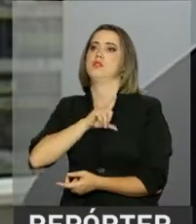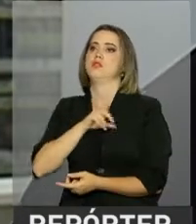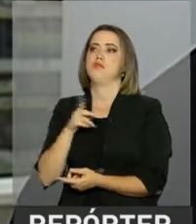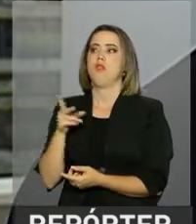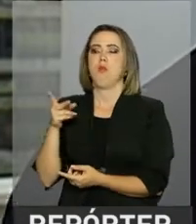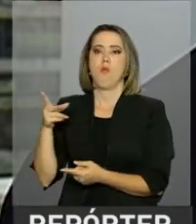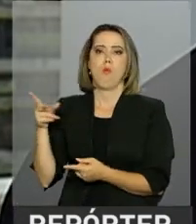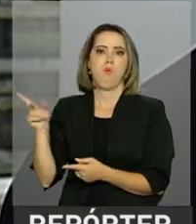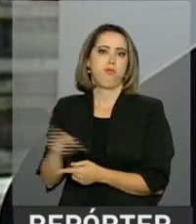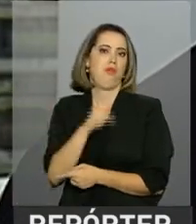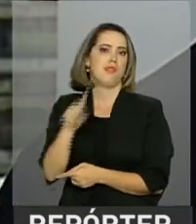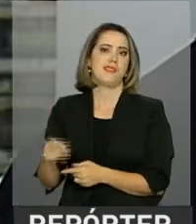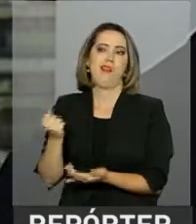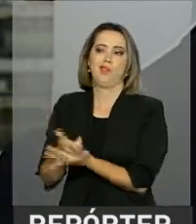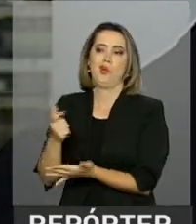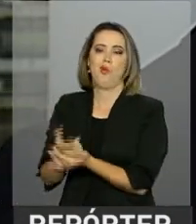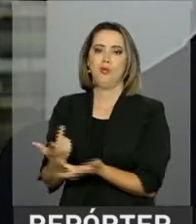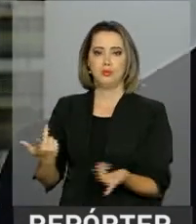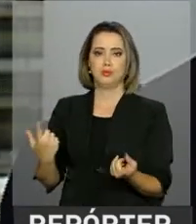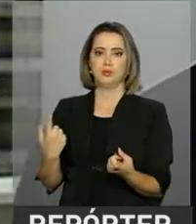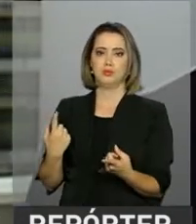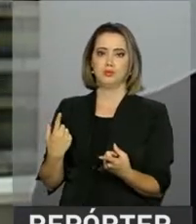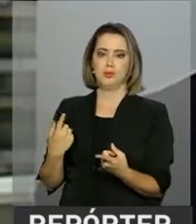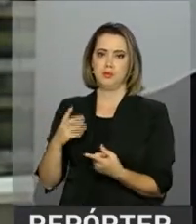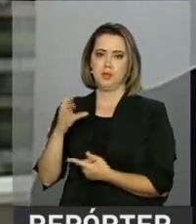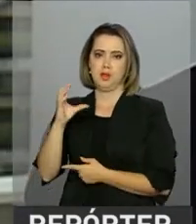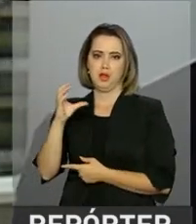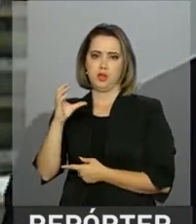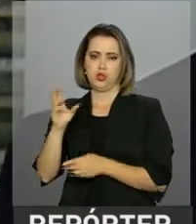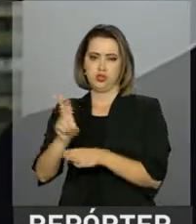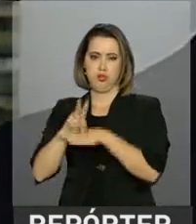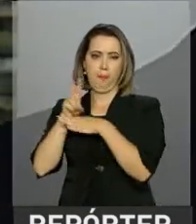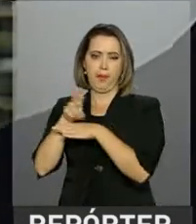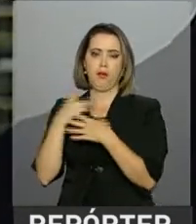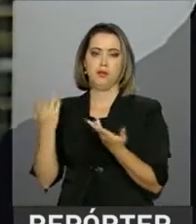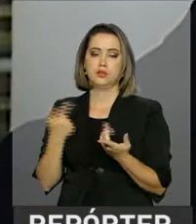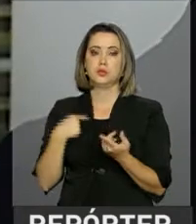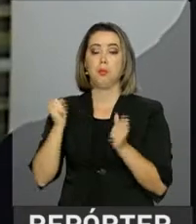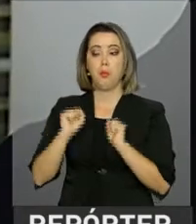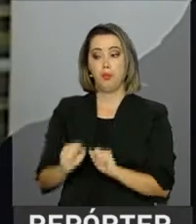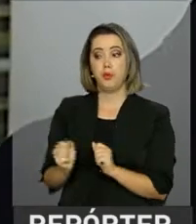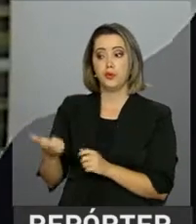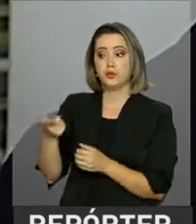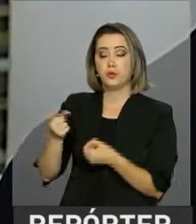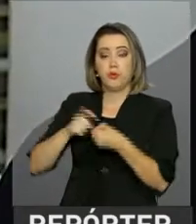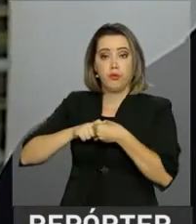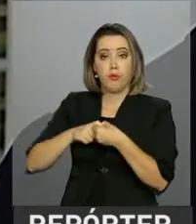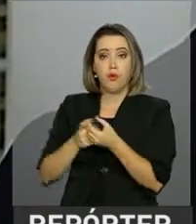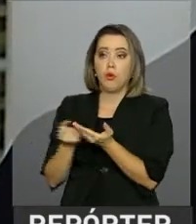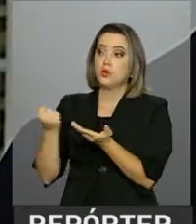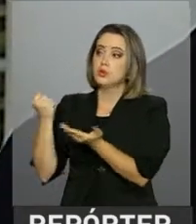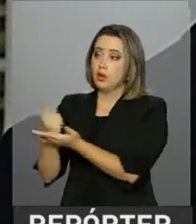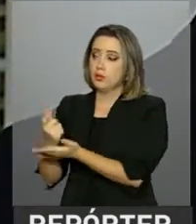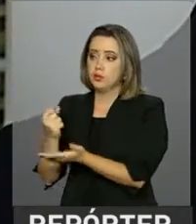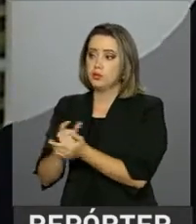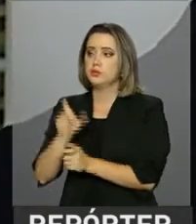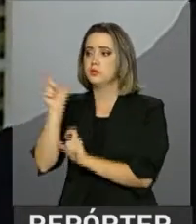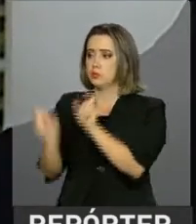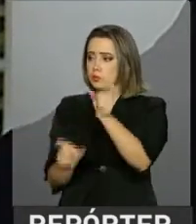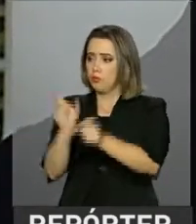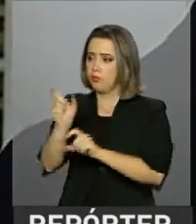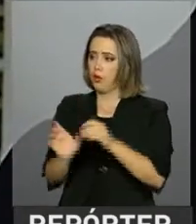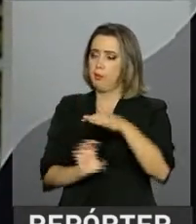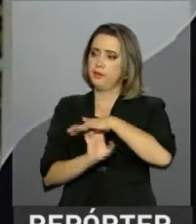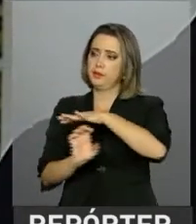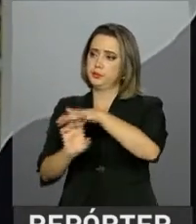crédito e hoje tenho a oportunidade de voltar a consumir esse é um benefício tanto para o consumidor quanto para a